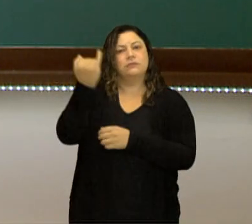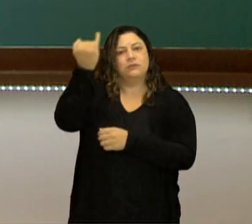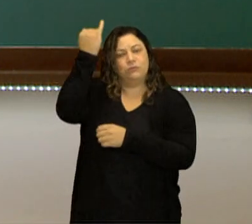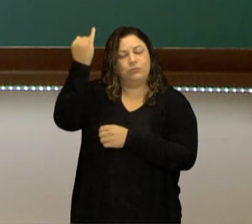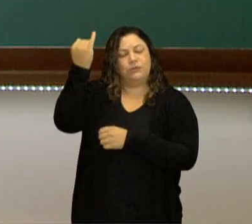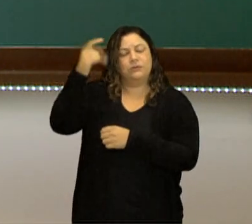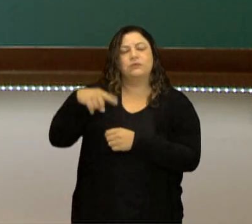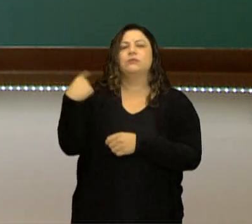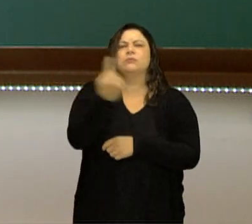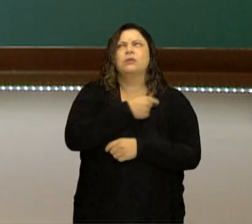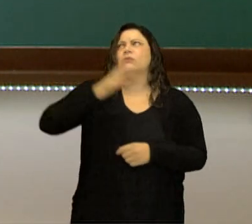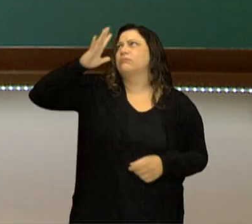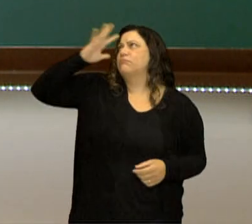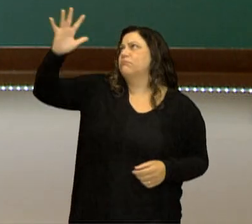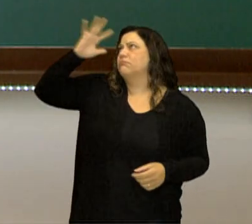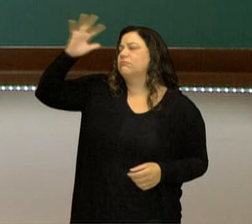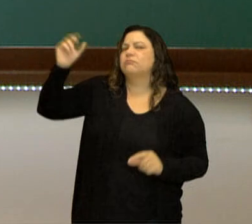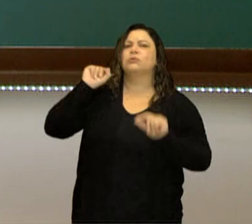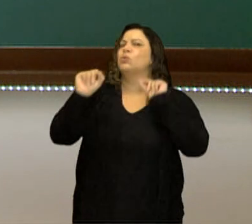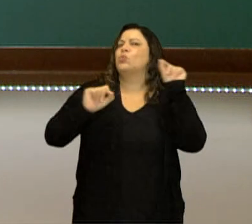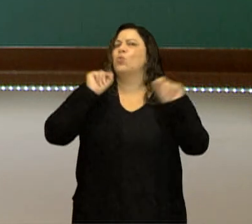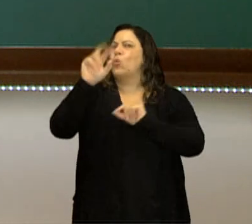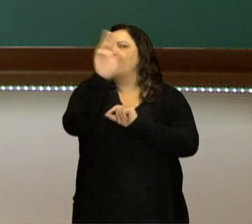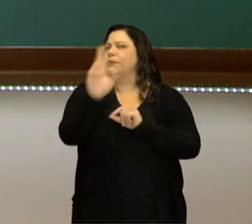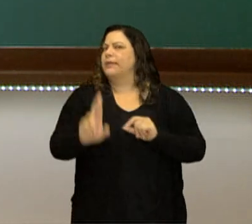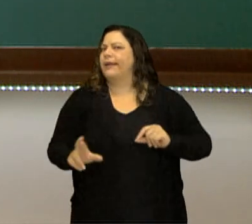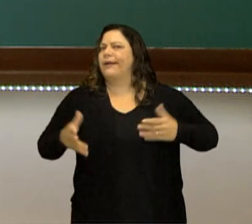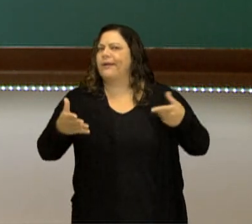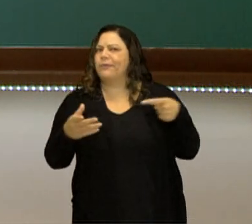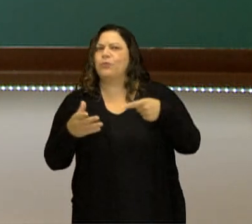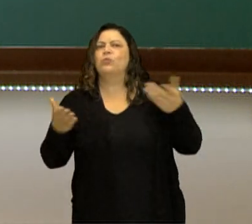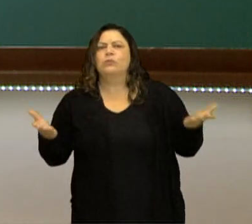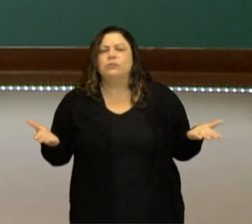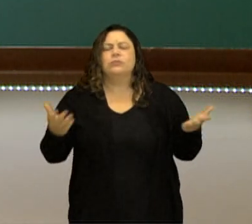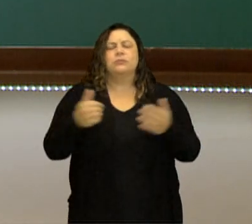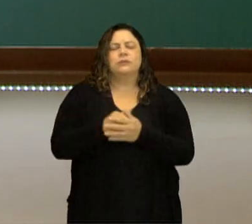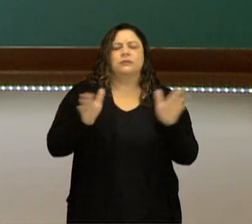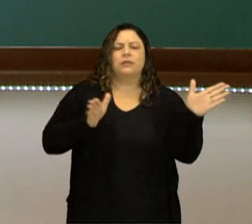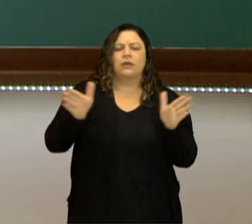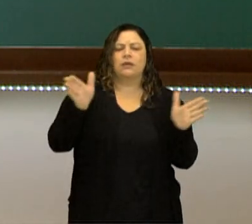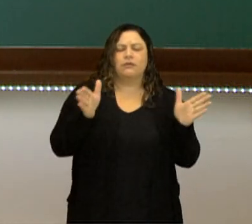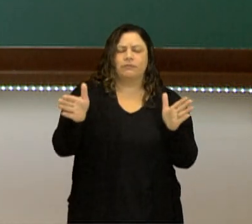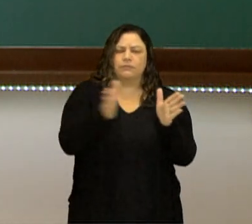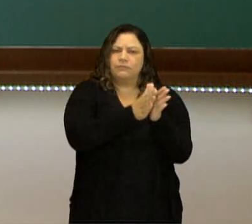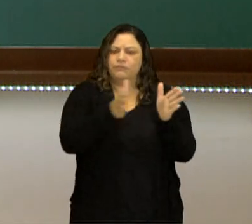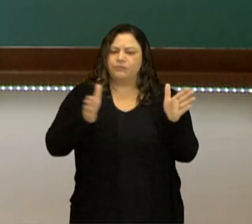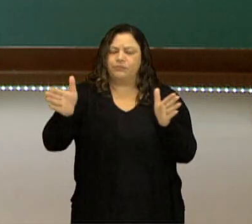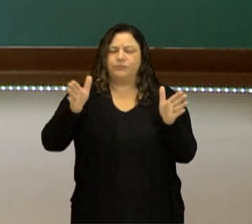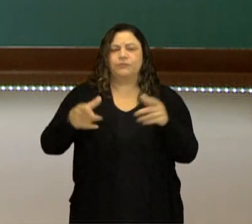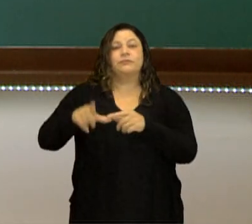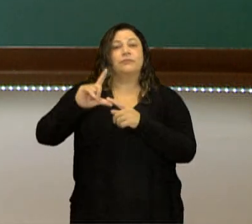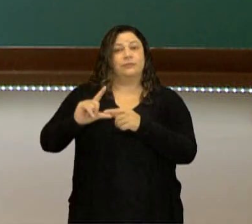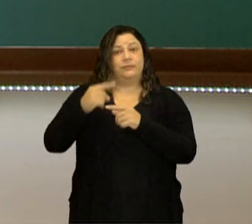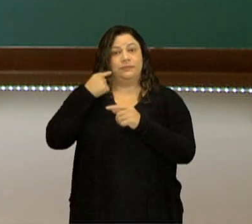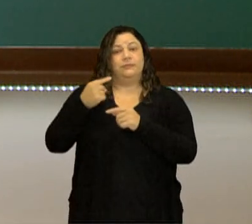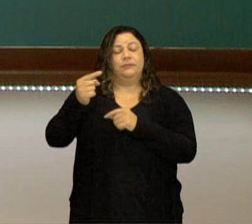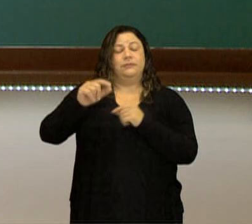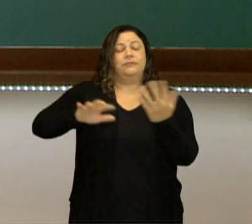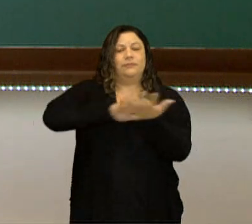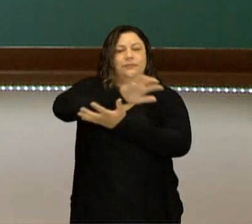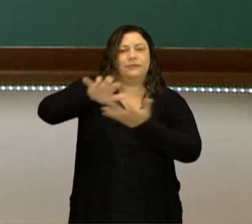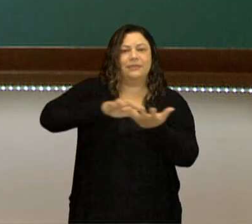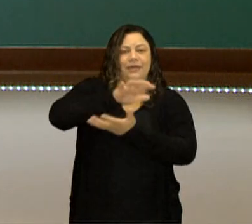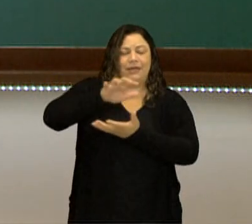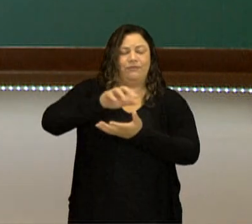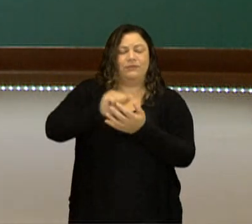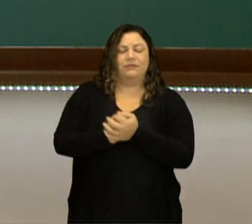importante para a gente imaginar como é que a Rússia estava nesse momento pré-revolução de